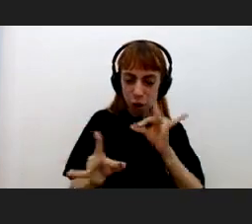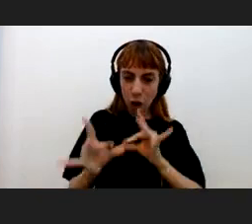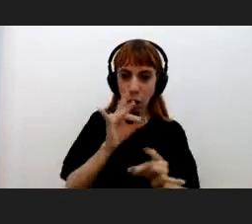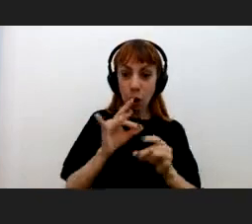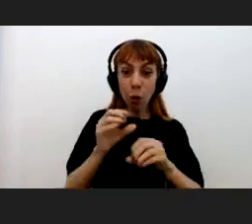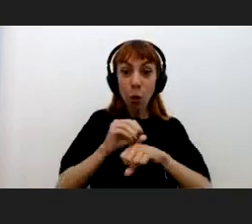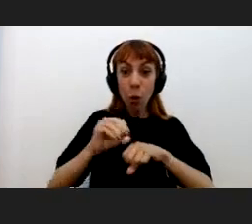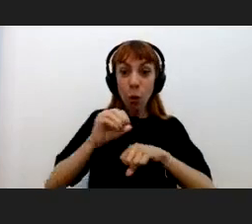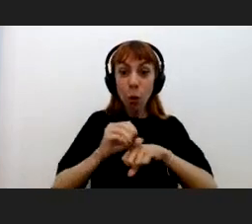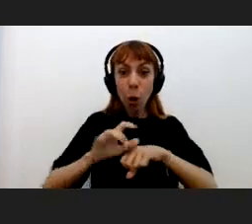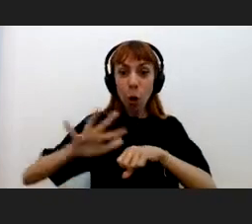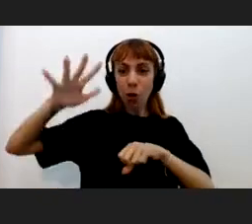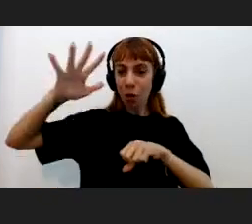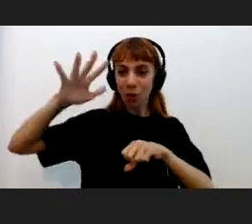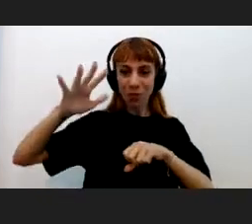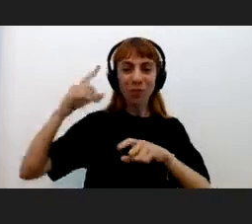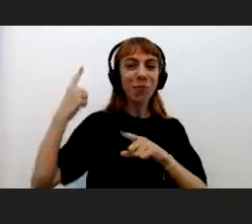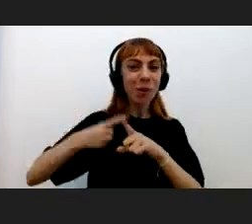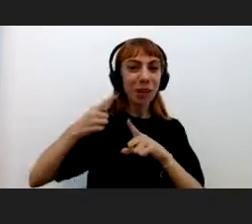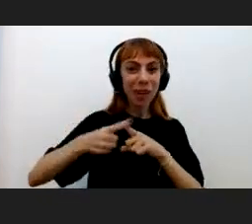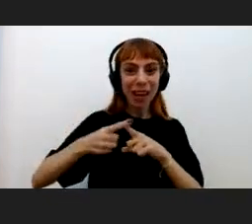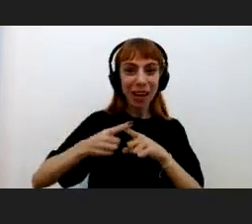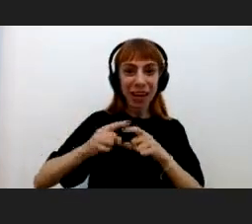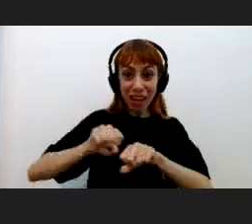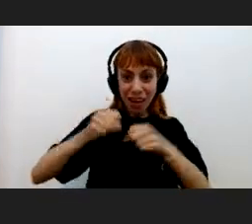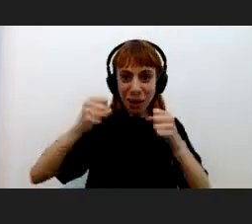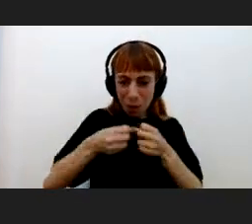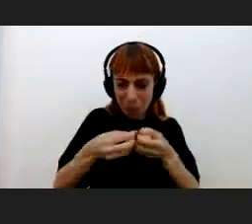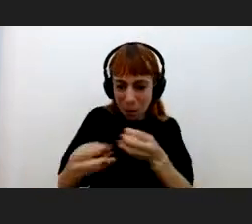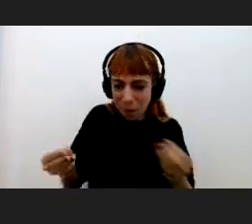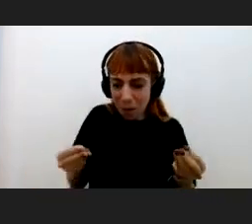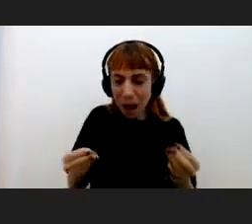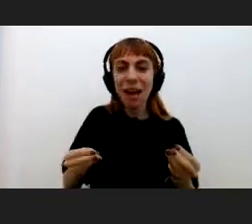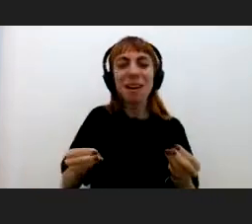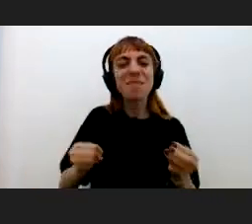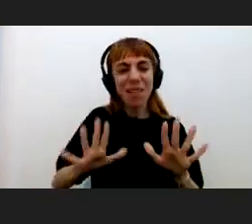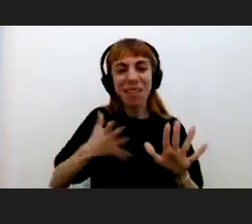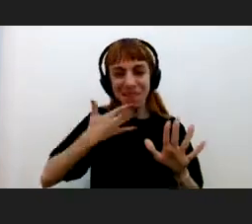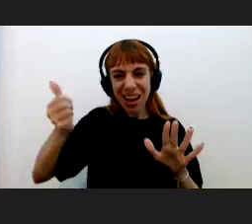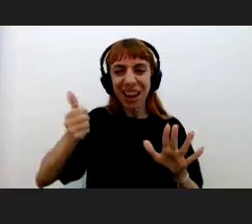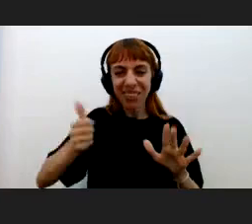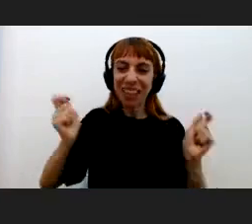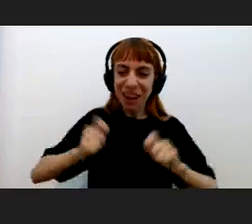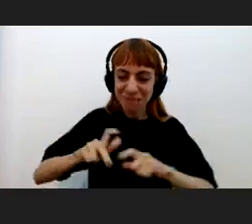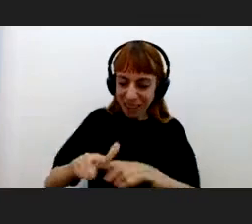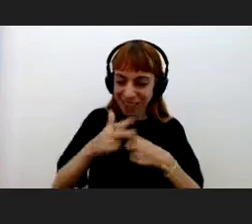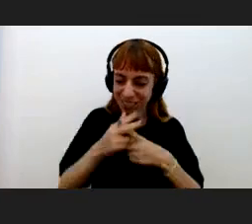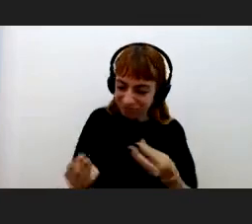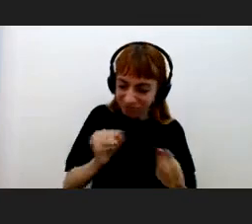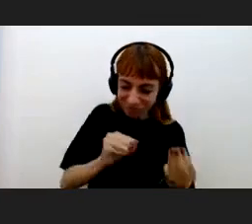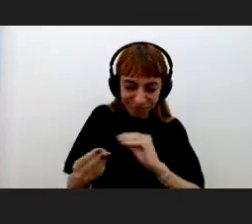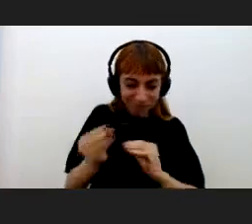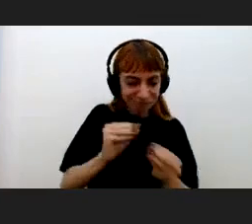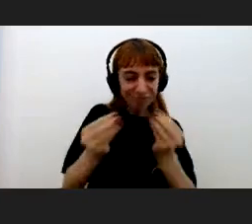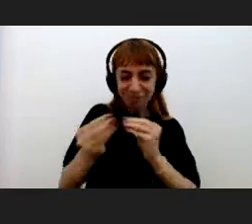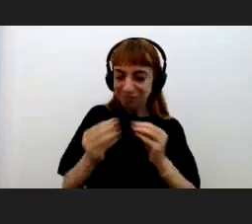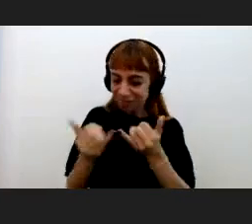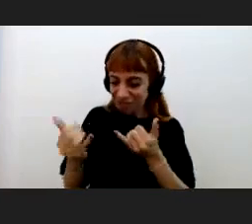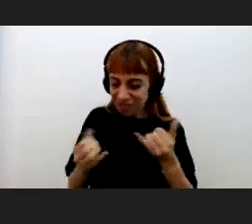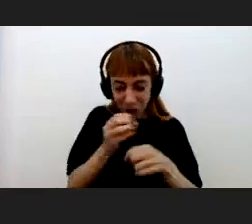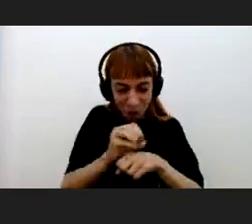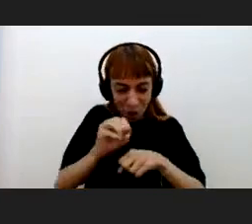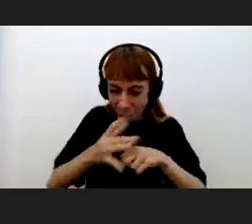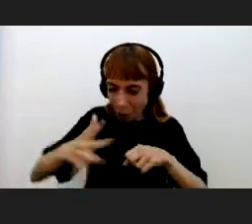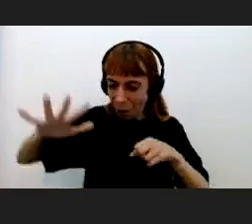Então, vai muito além de uma compreensão de perfeição, de estar sempre pronto, né? Mas entender que as fissuras que